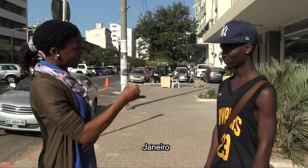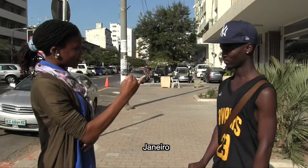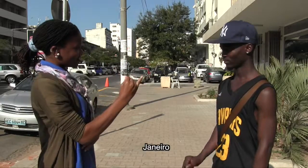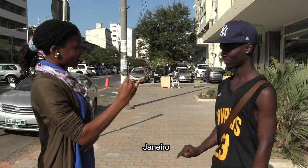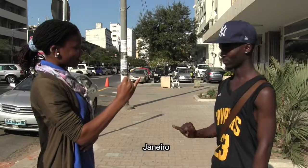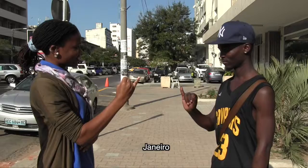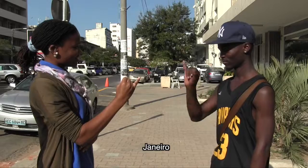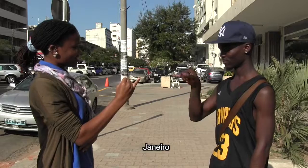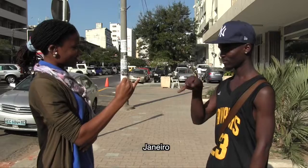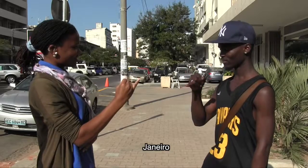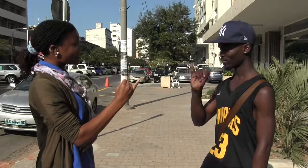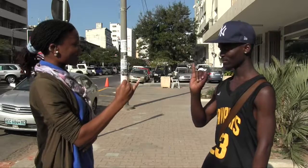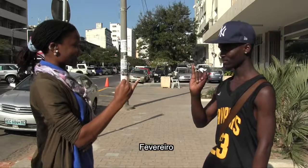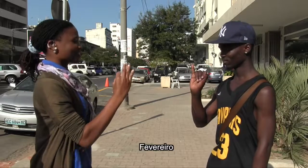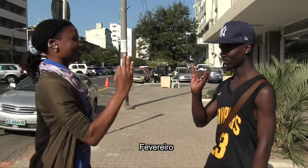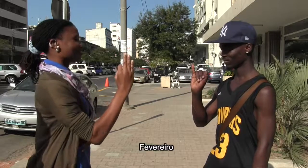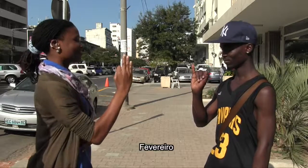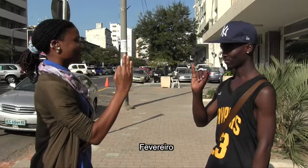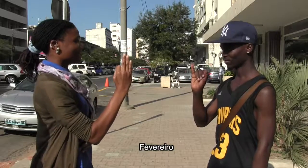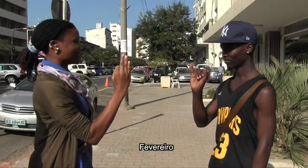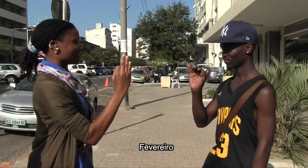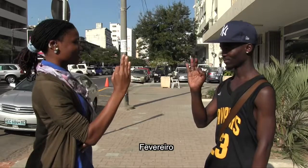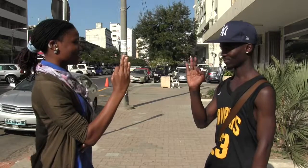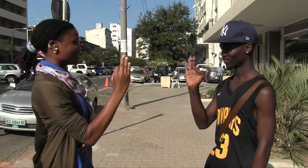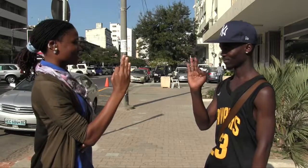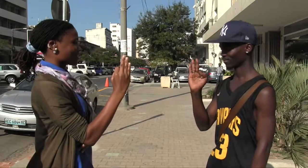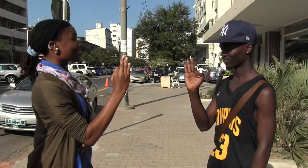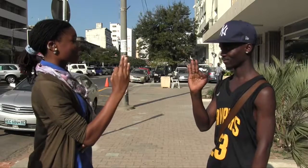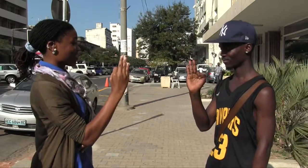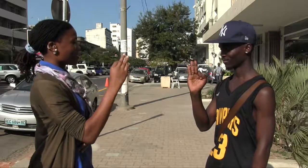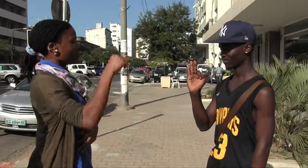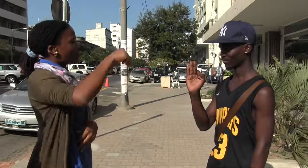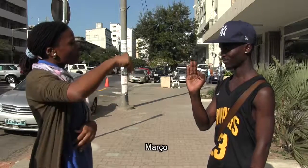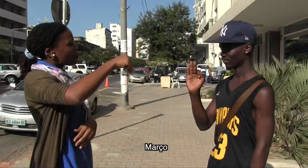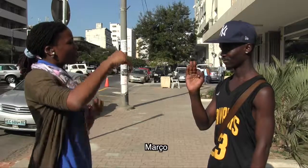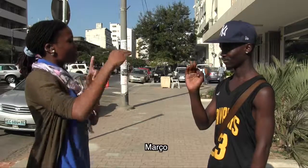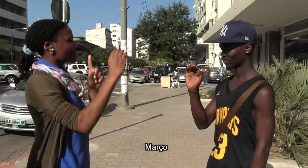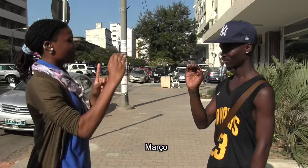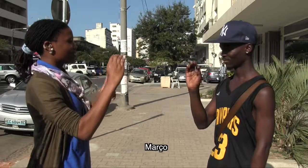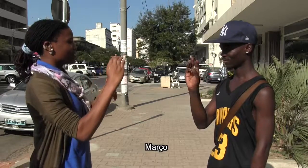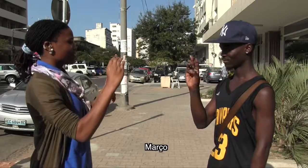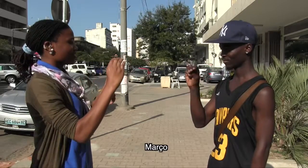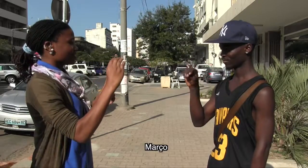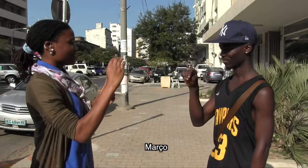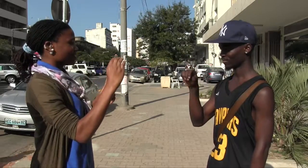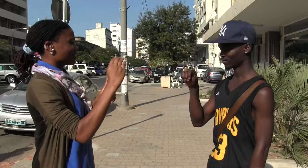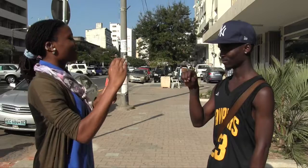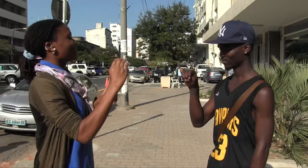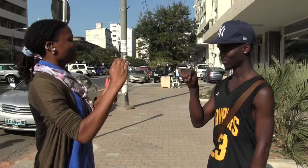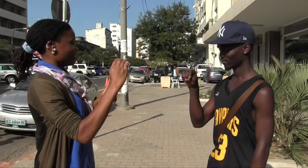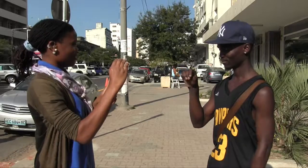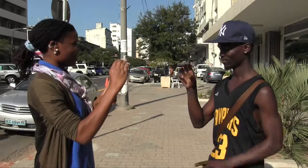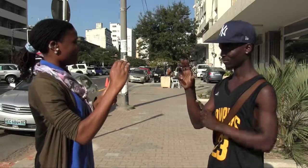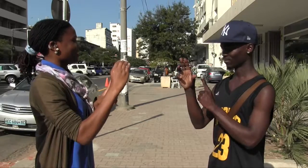janeiro fevereiro março